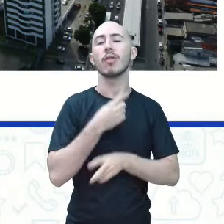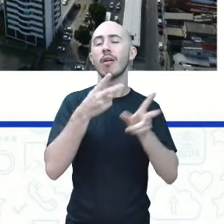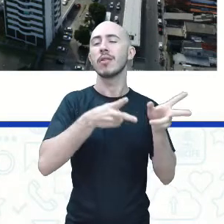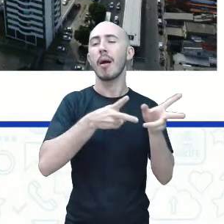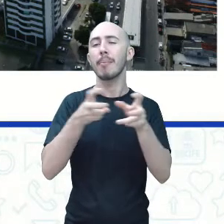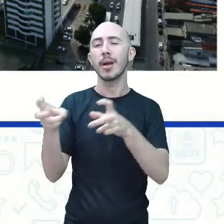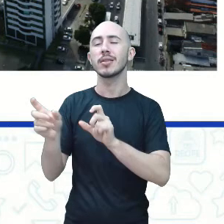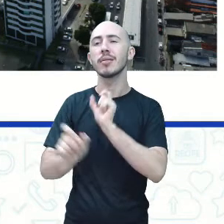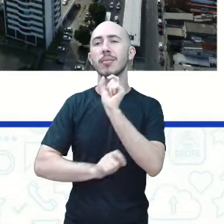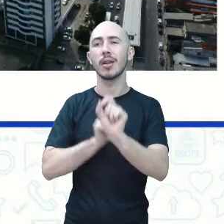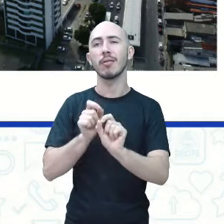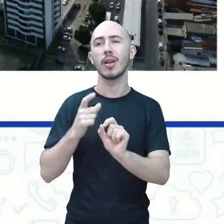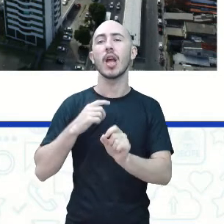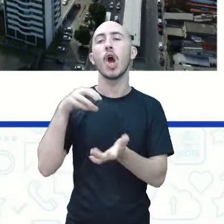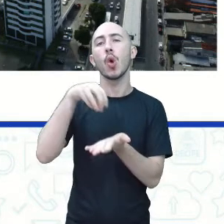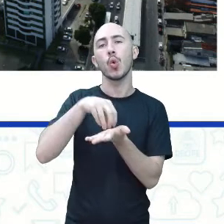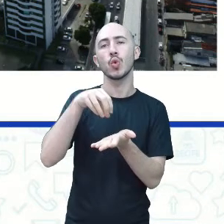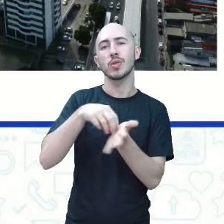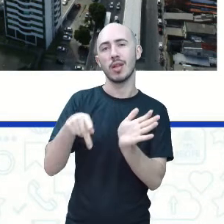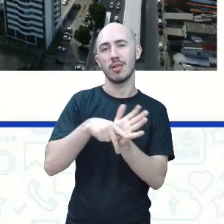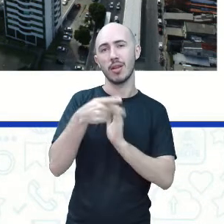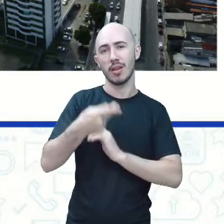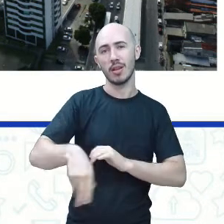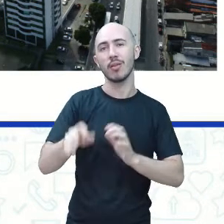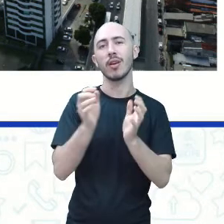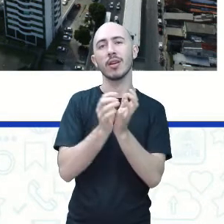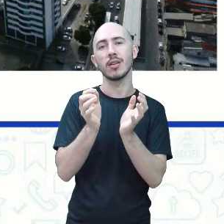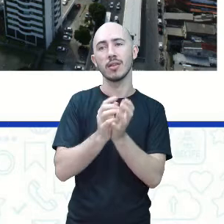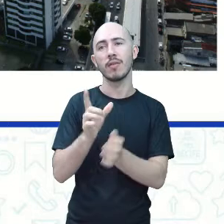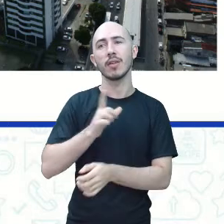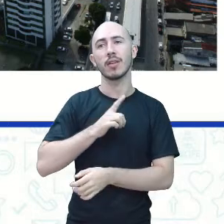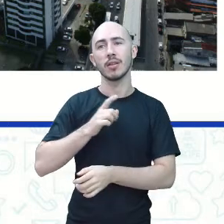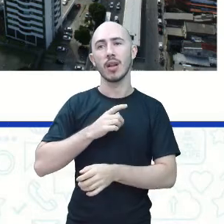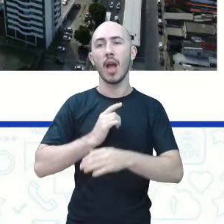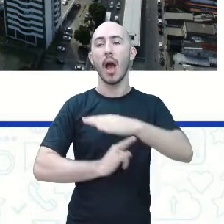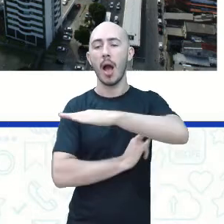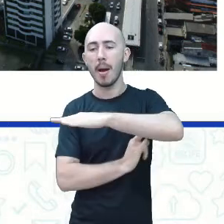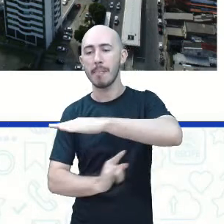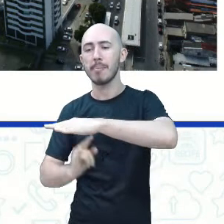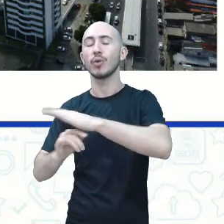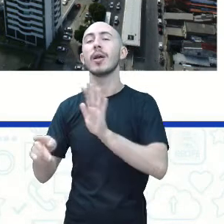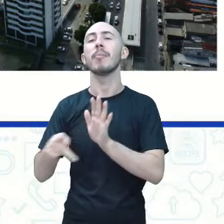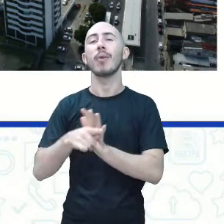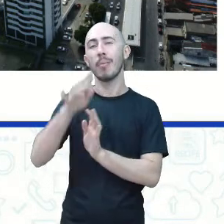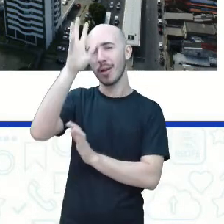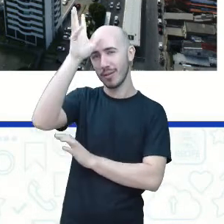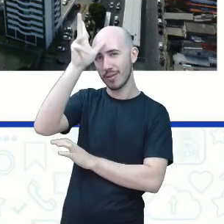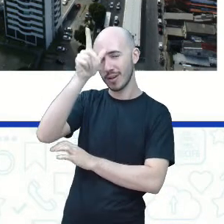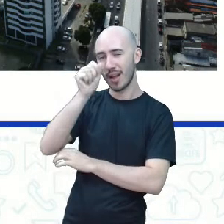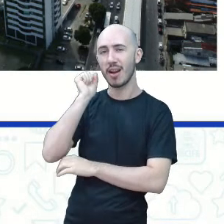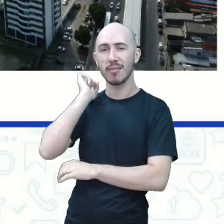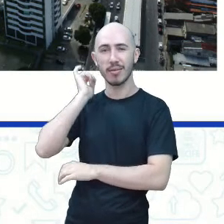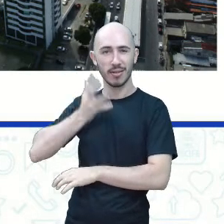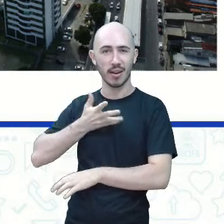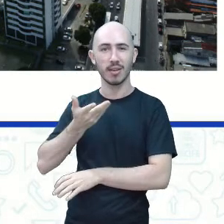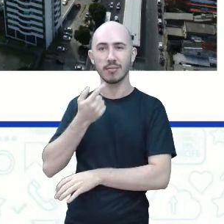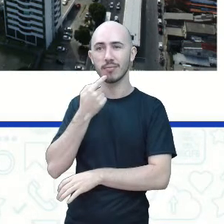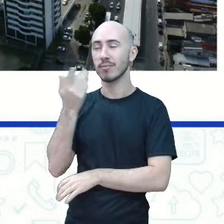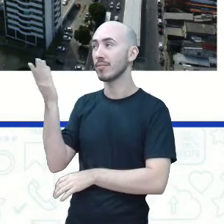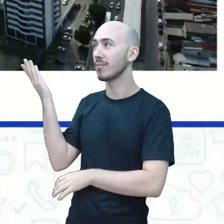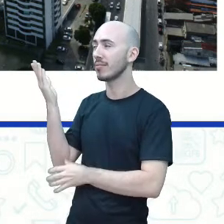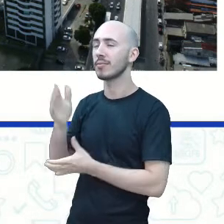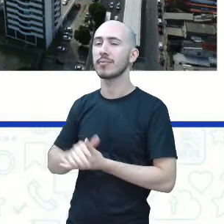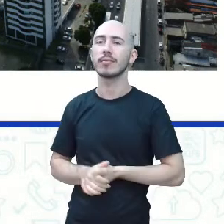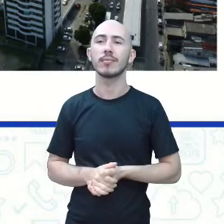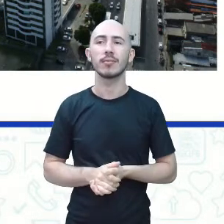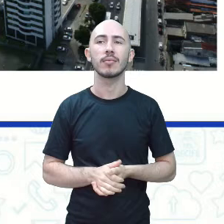aí umas imagens do centro do Recife, né, aí a ponte do Galo da Madrugada, né, a tão famosa Duarte Coelho, certo?